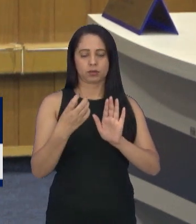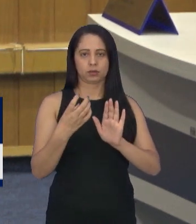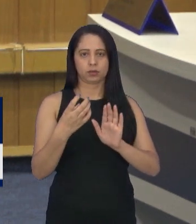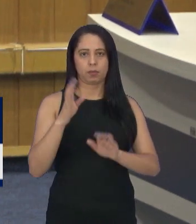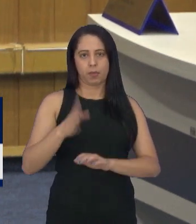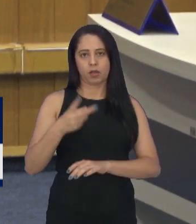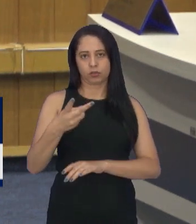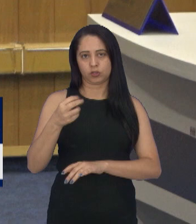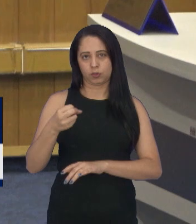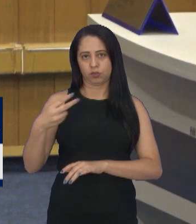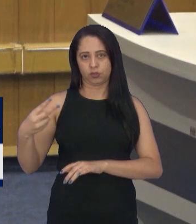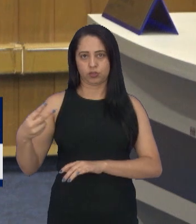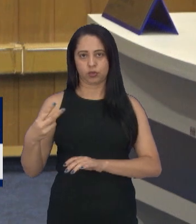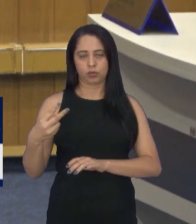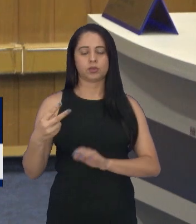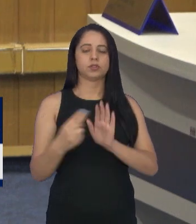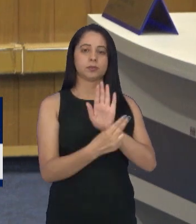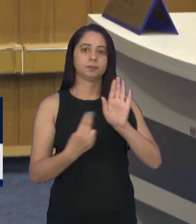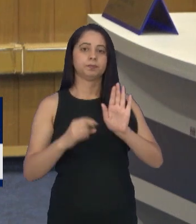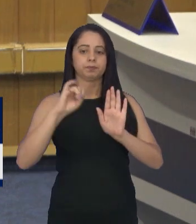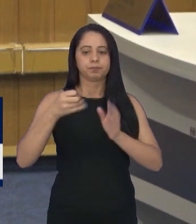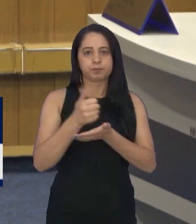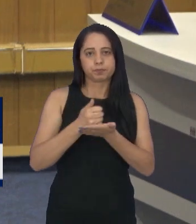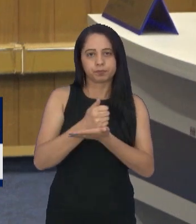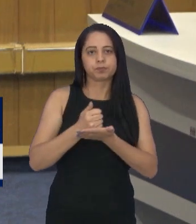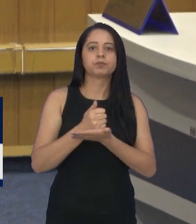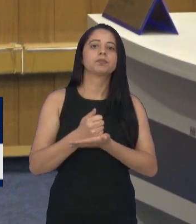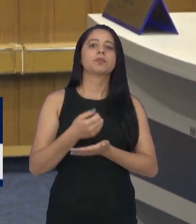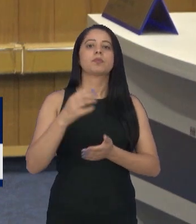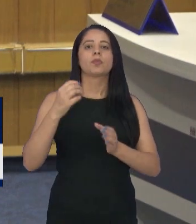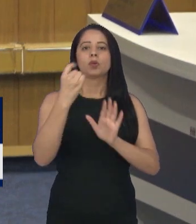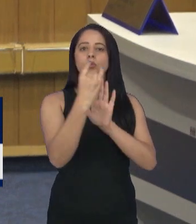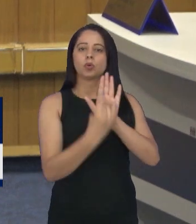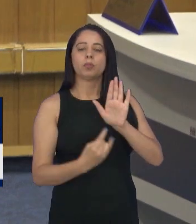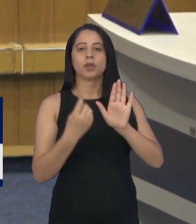4064/2022, Júnior da Farmácia. Processo número